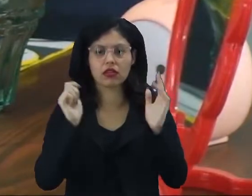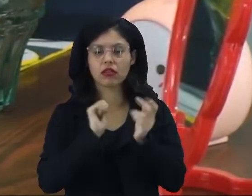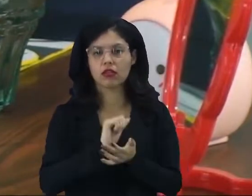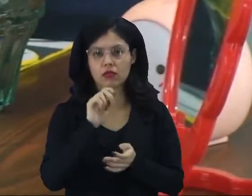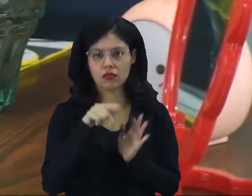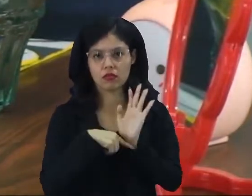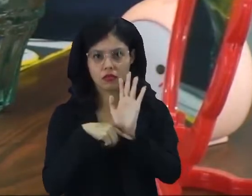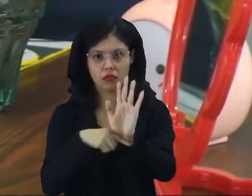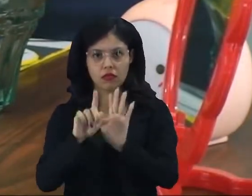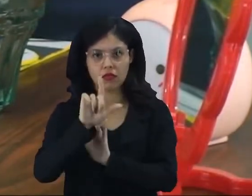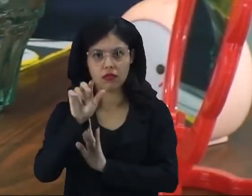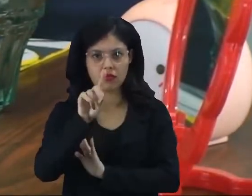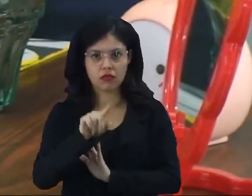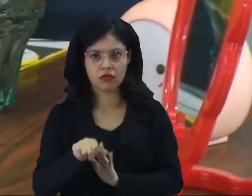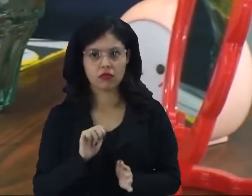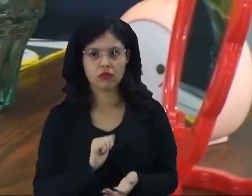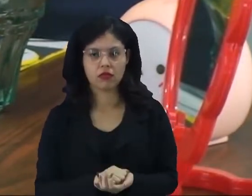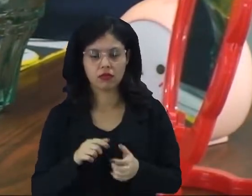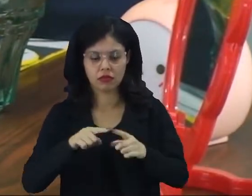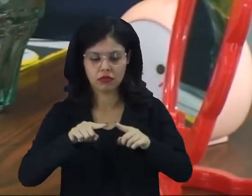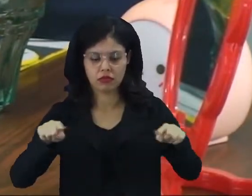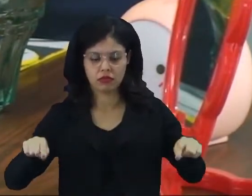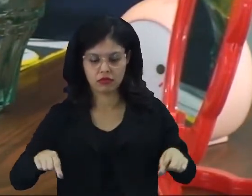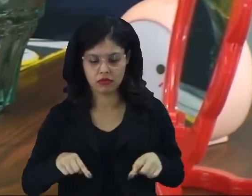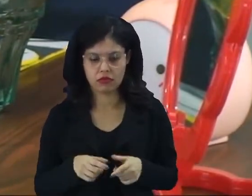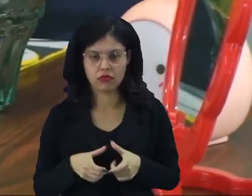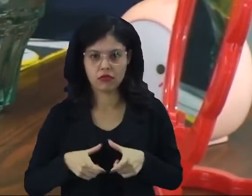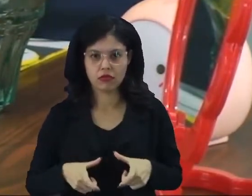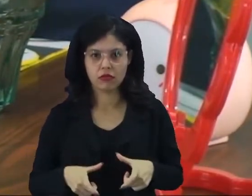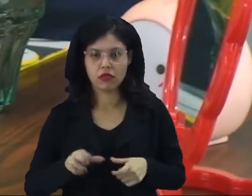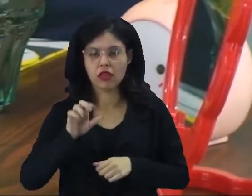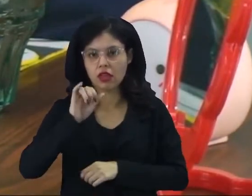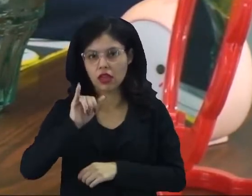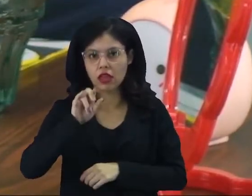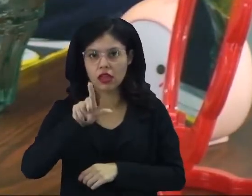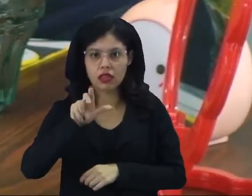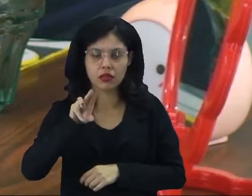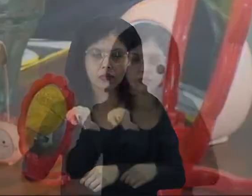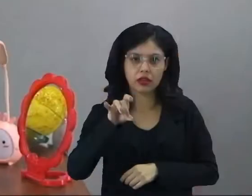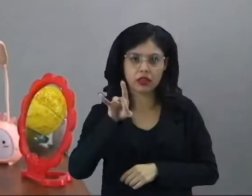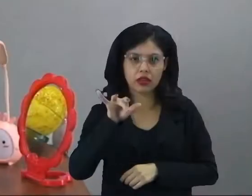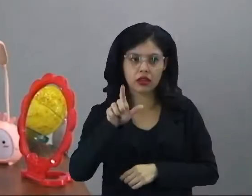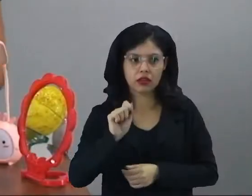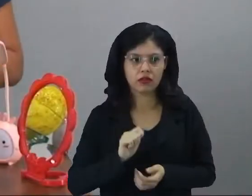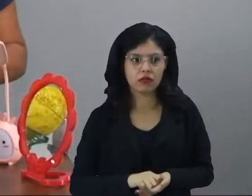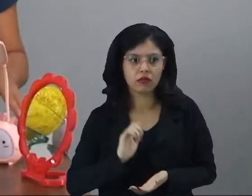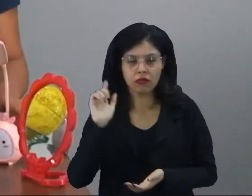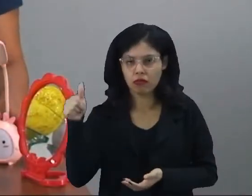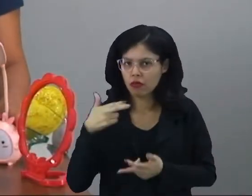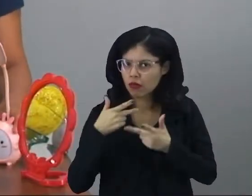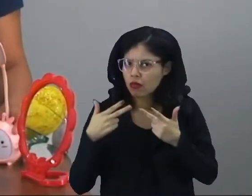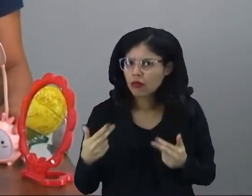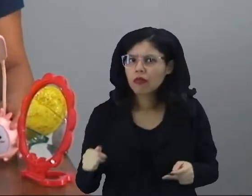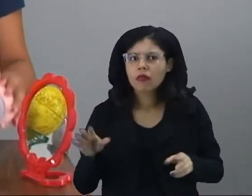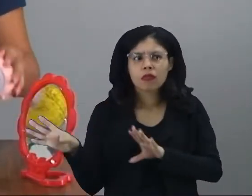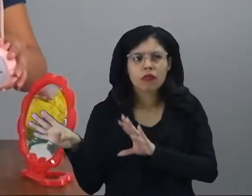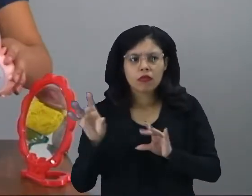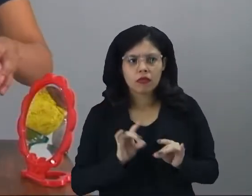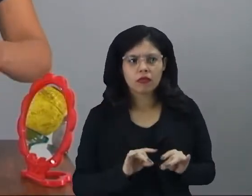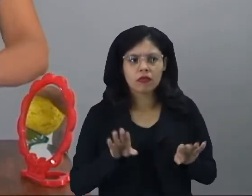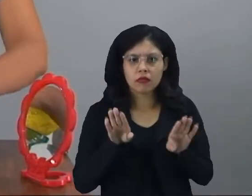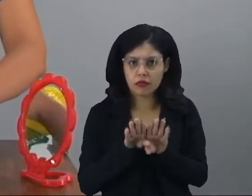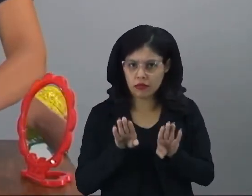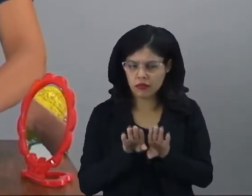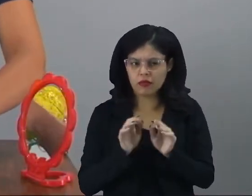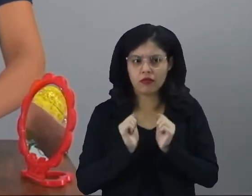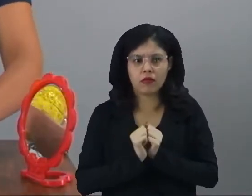luz, tá bom? Então, é um objeto iluminado. Outro objeto que eu trouxe para